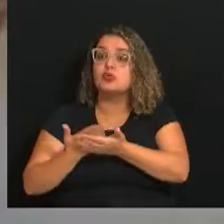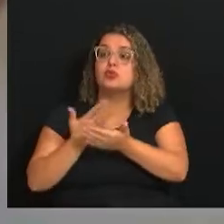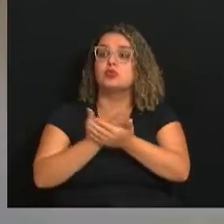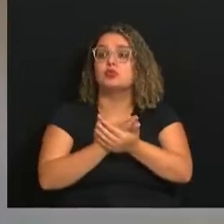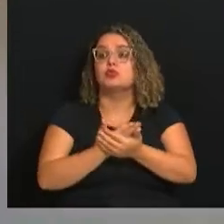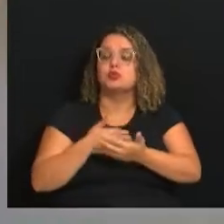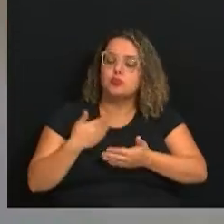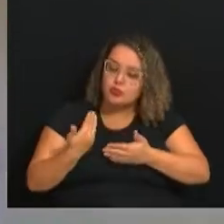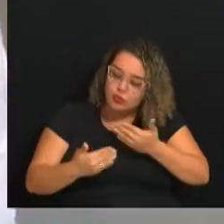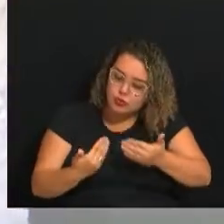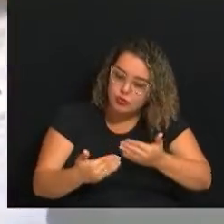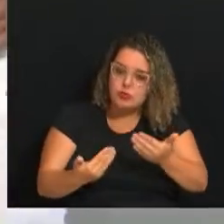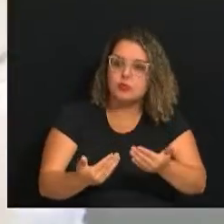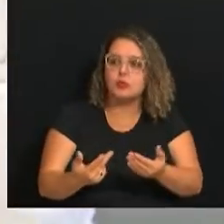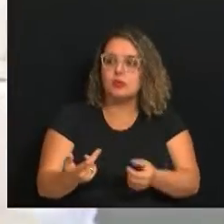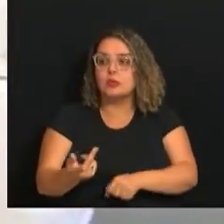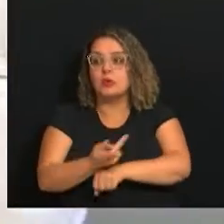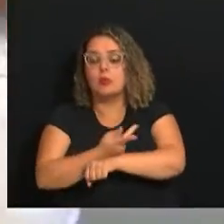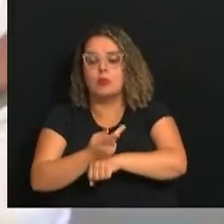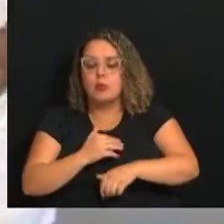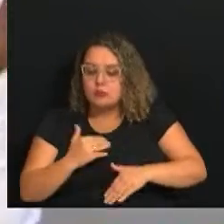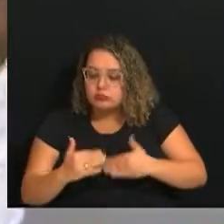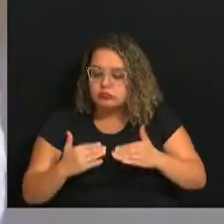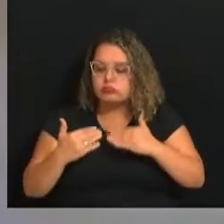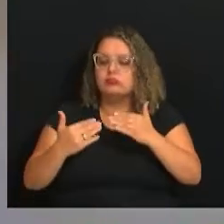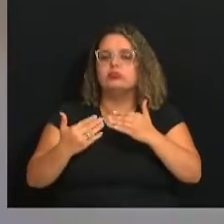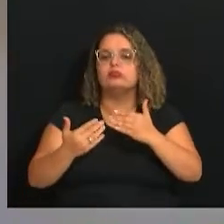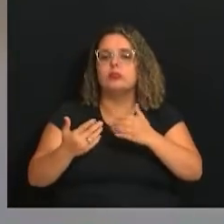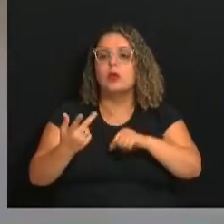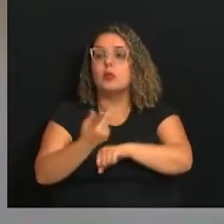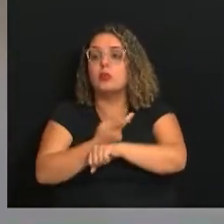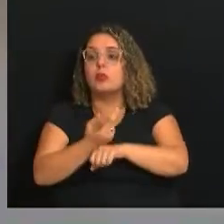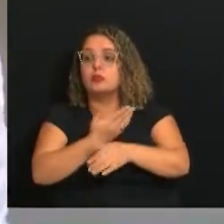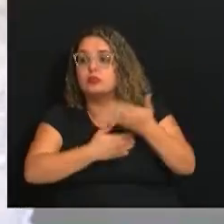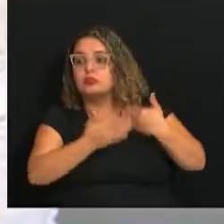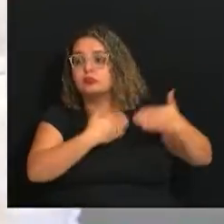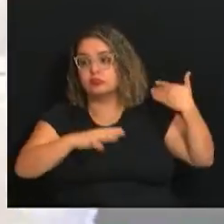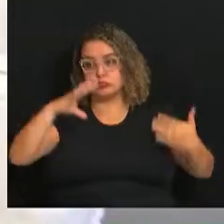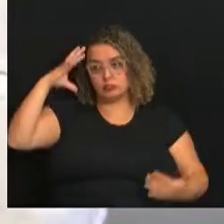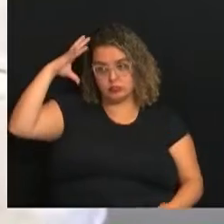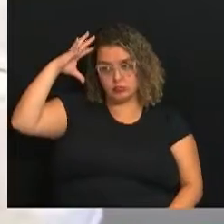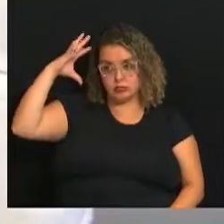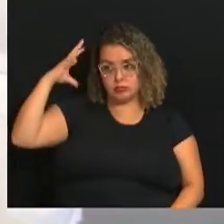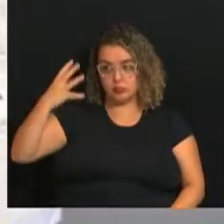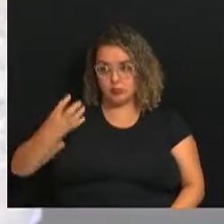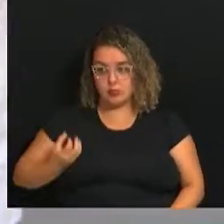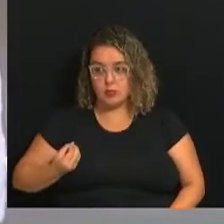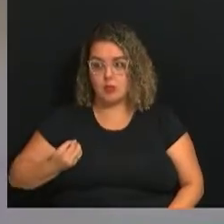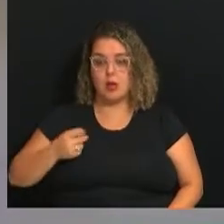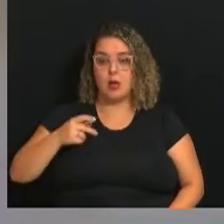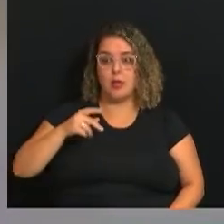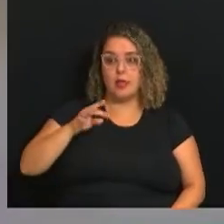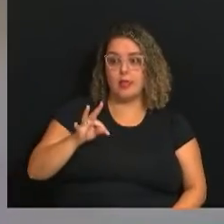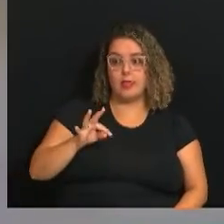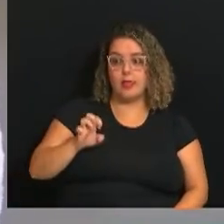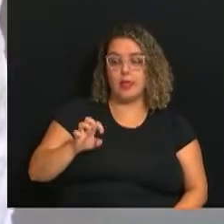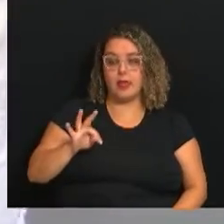34 obras aqui, né? Isso. Tem alguma que é a sua preferida? Enfim, conta pra gente aí, Lumumba. Na verdade, assim, eu tenho obras